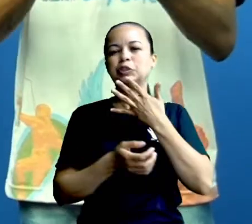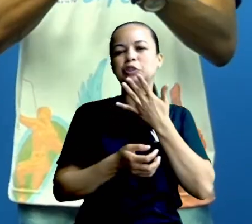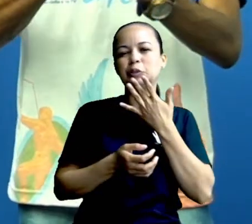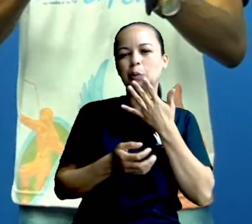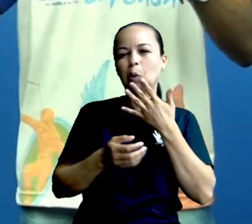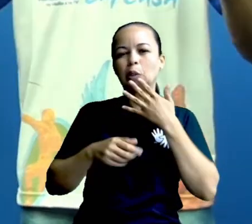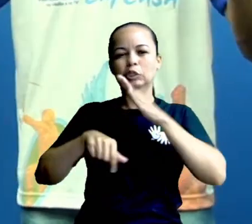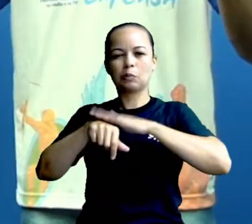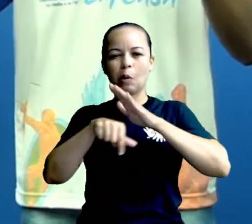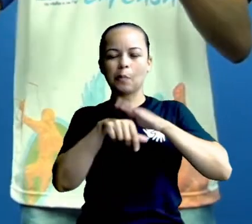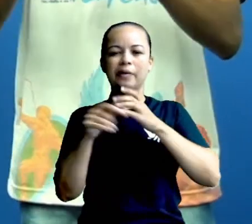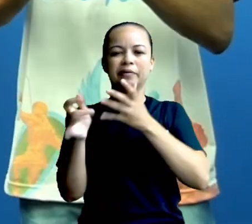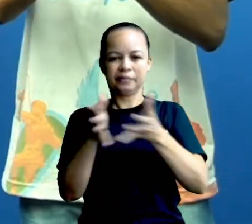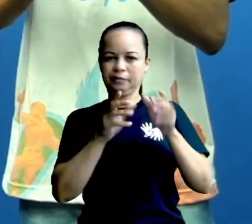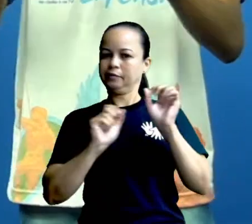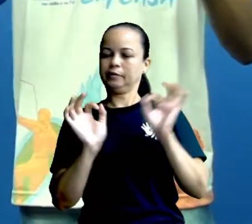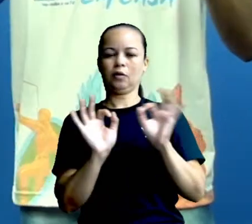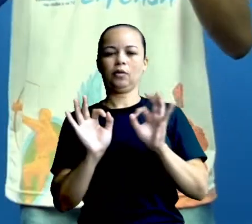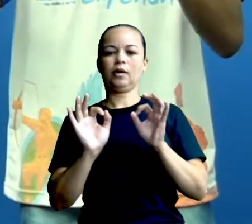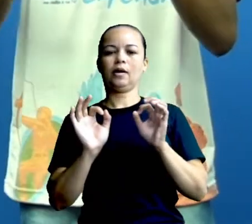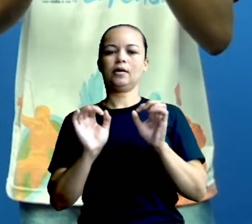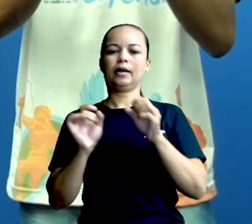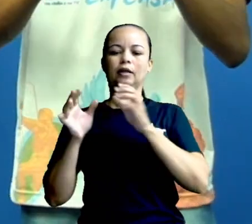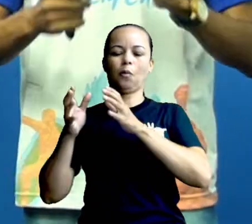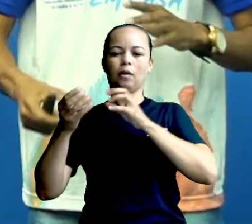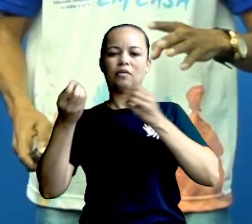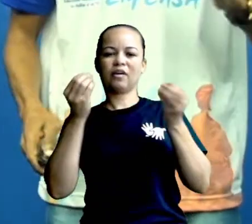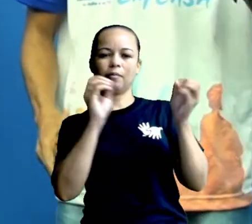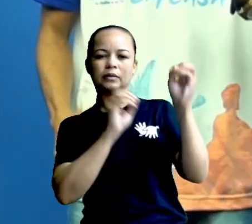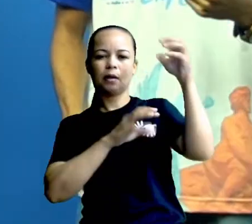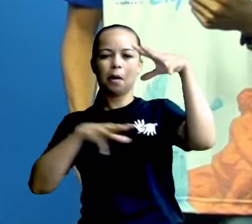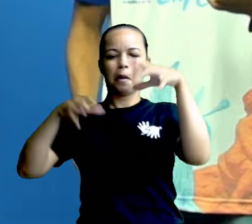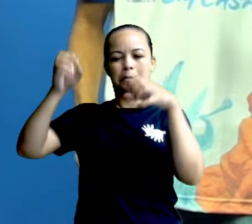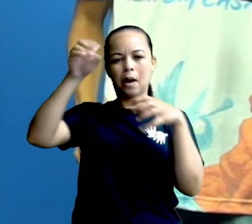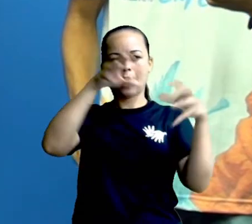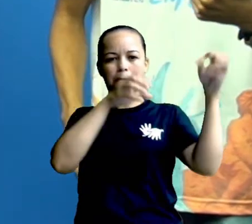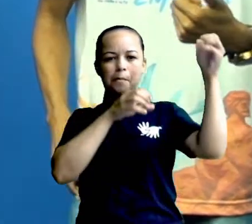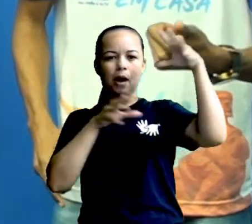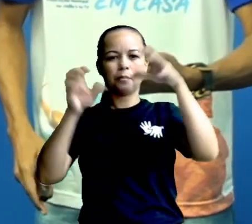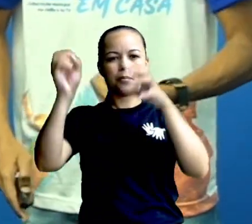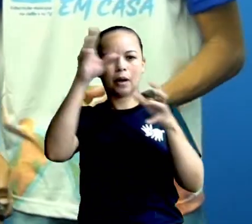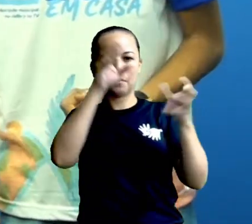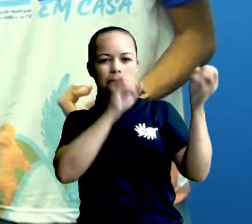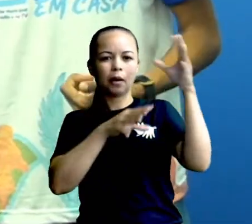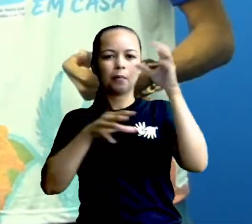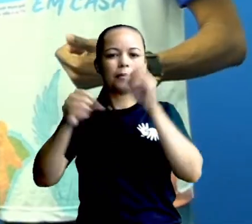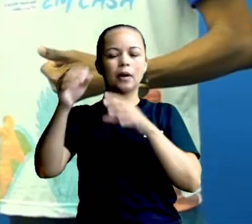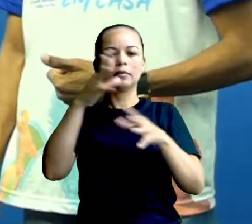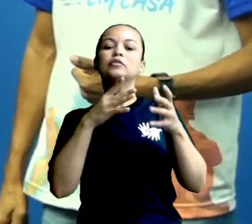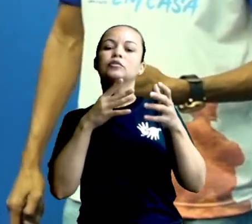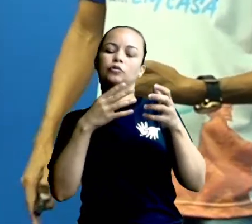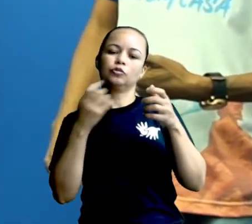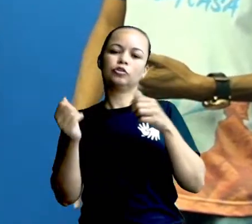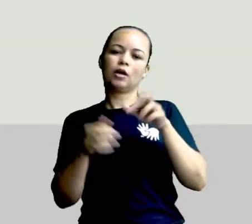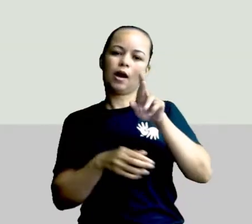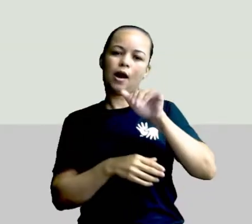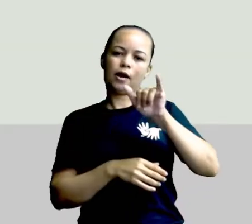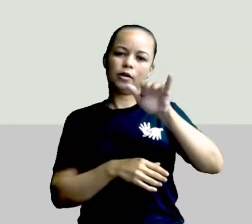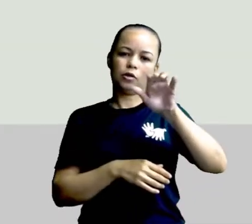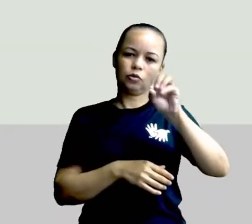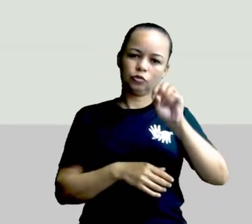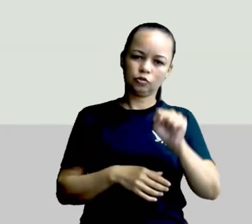de cores ali naquele momento. Cada um segue seu caminho, vai passar um pelo outro. Então eu tenho, nesse caso aí, os raios